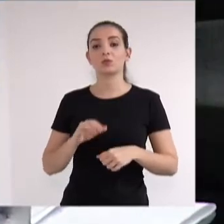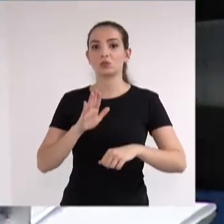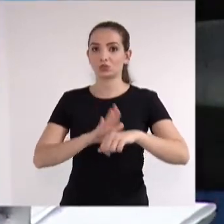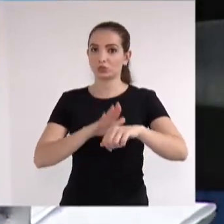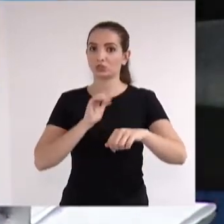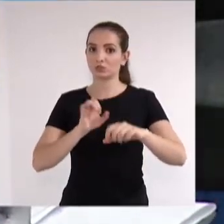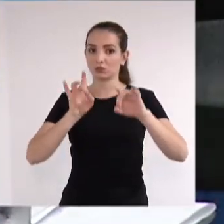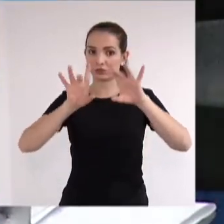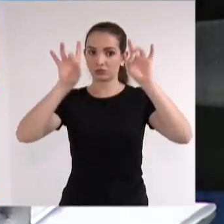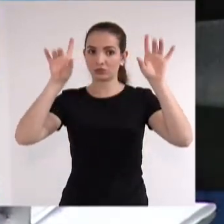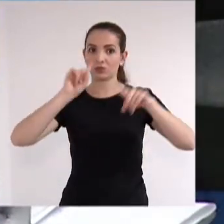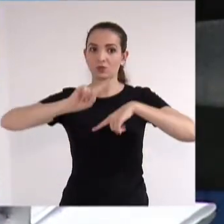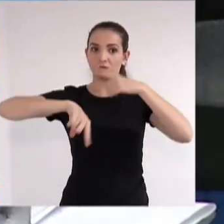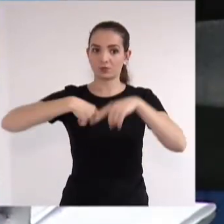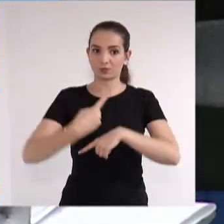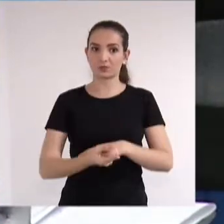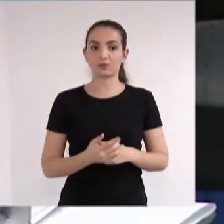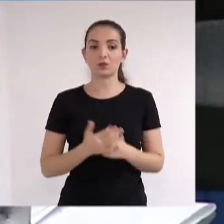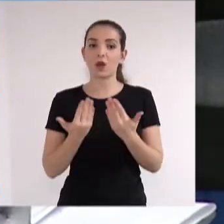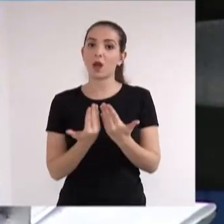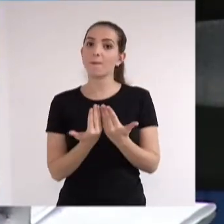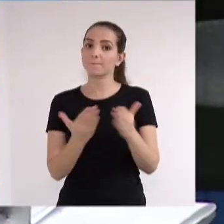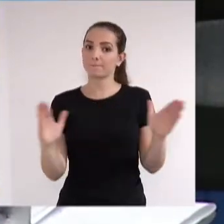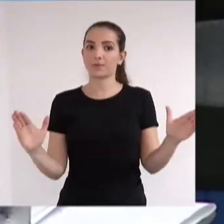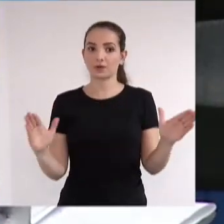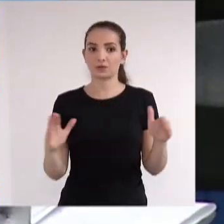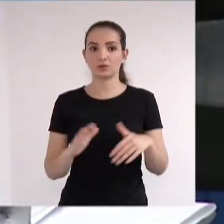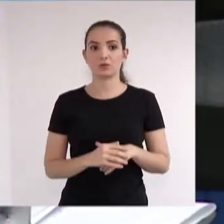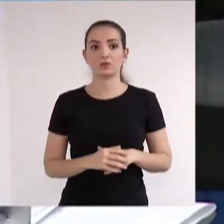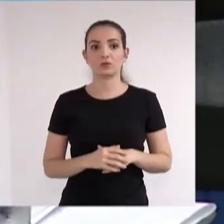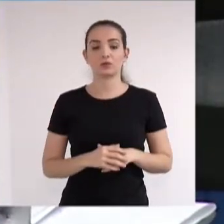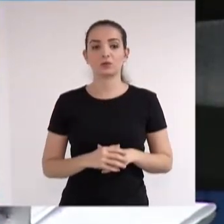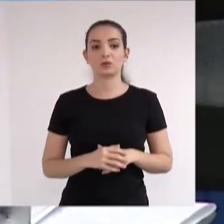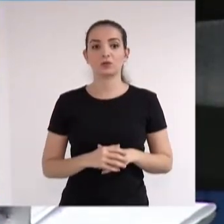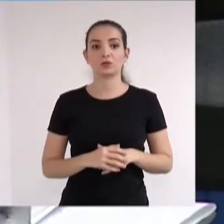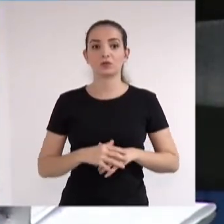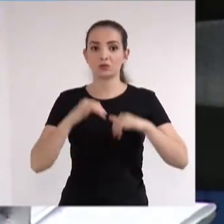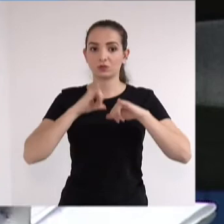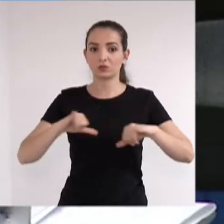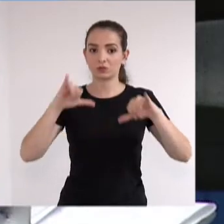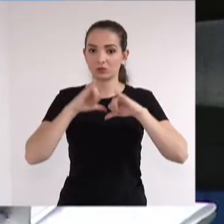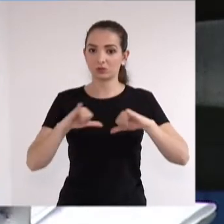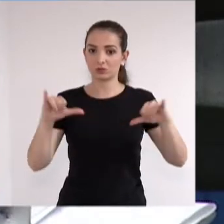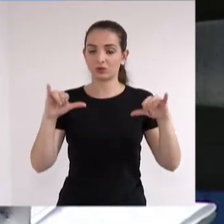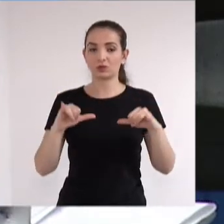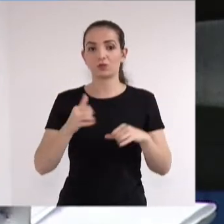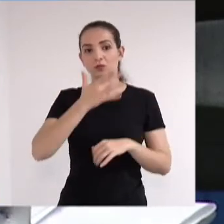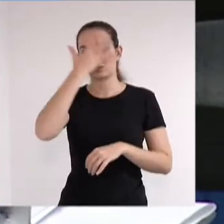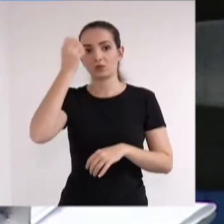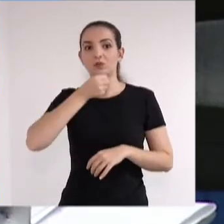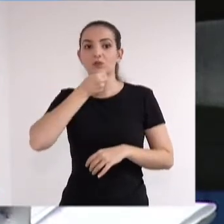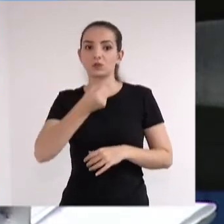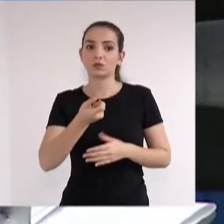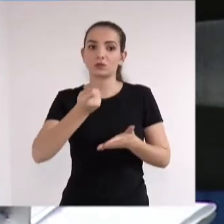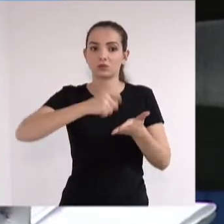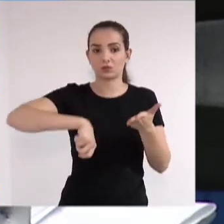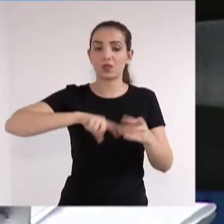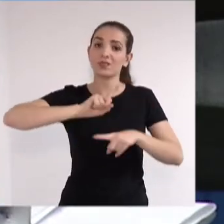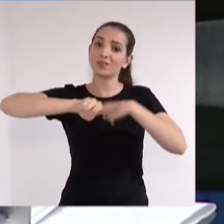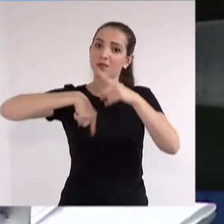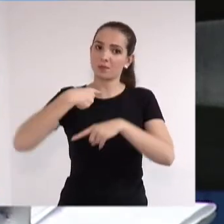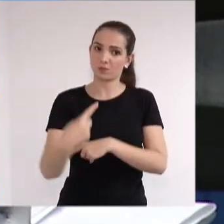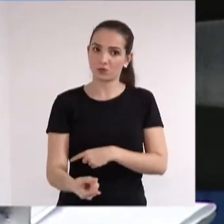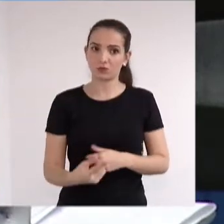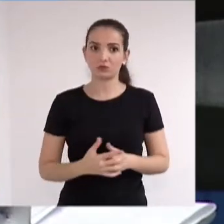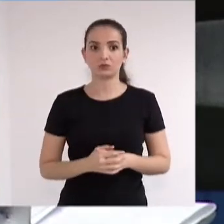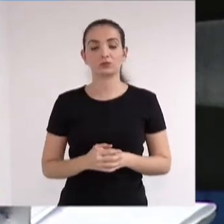convocações extraordinárias e depois abrimos para a manifestação e o pronunciamento do orador inscrito após